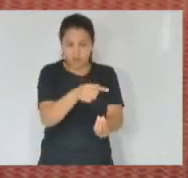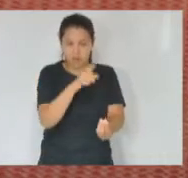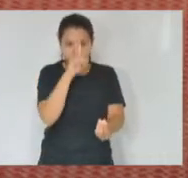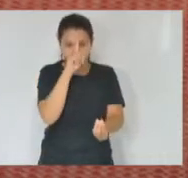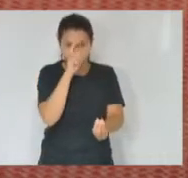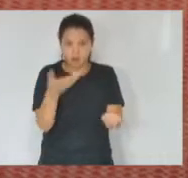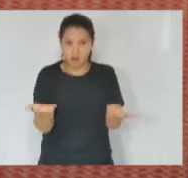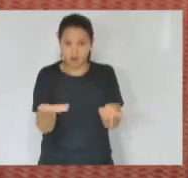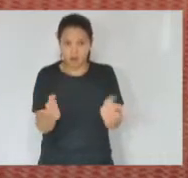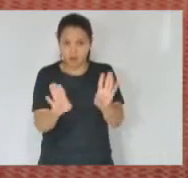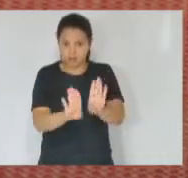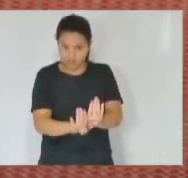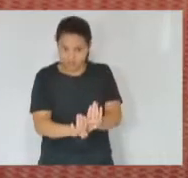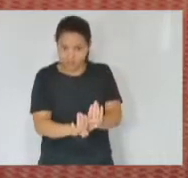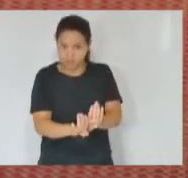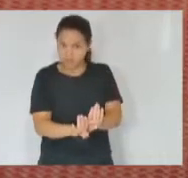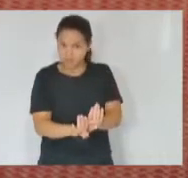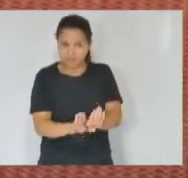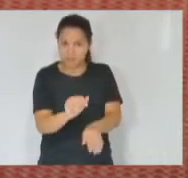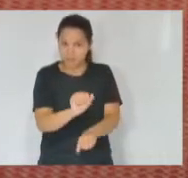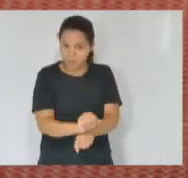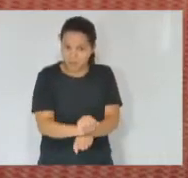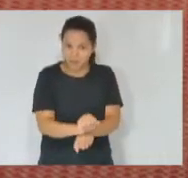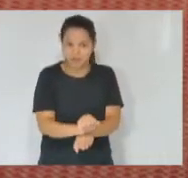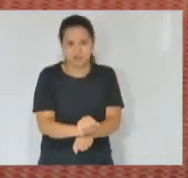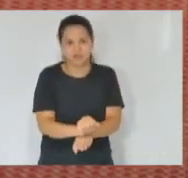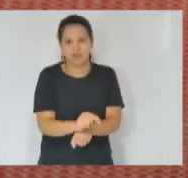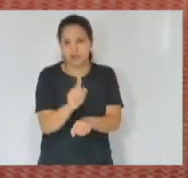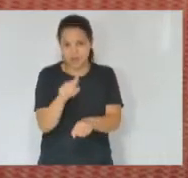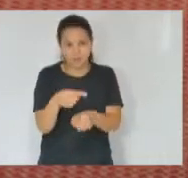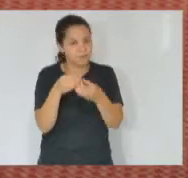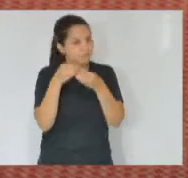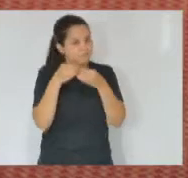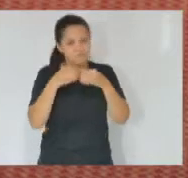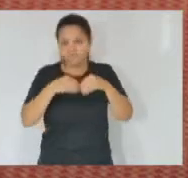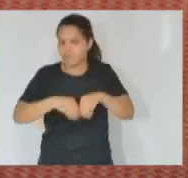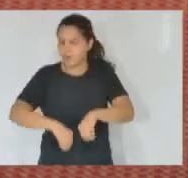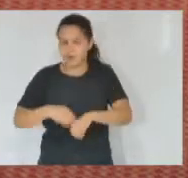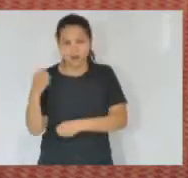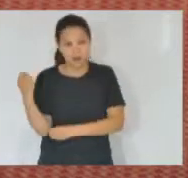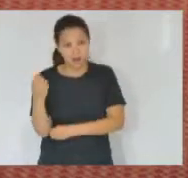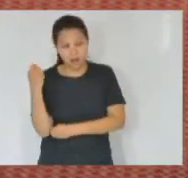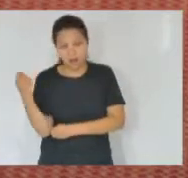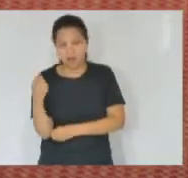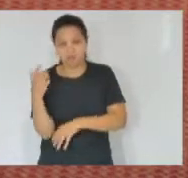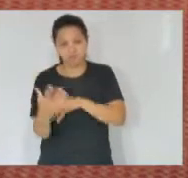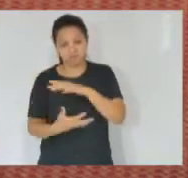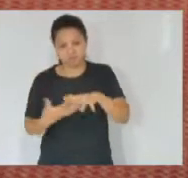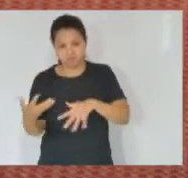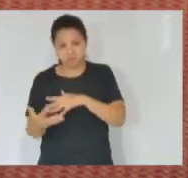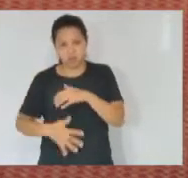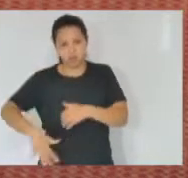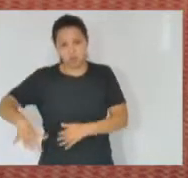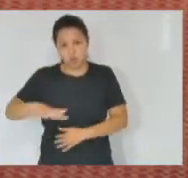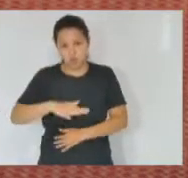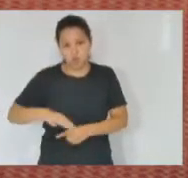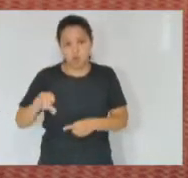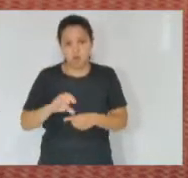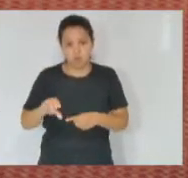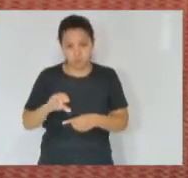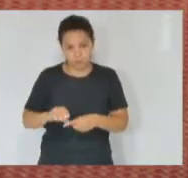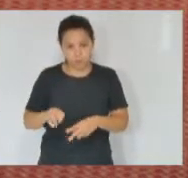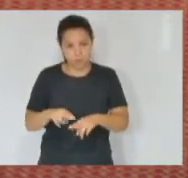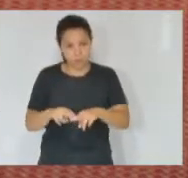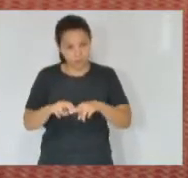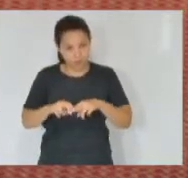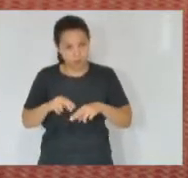isso seria extremamente prejudicial e o caos para curitibanos e para toda a região. Por isso, eu me